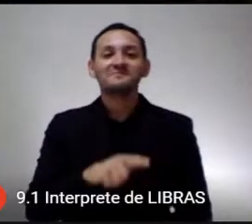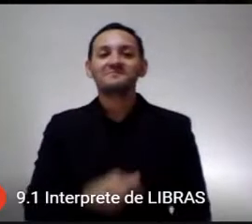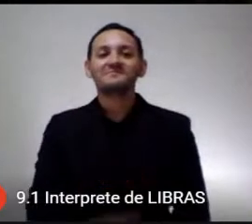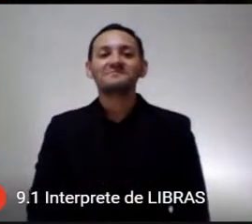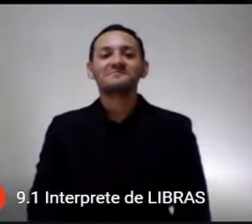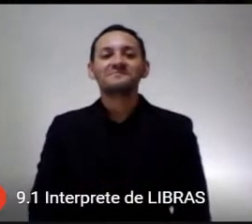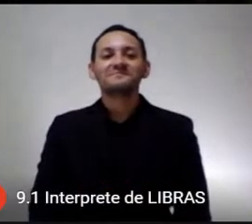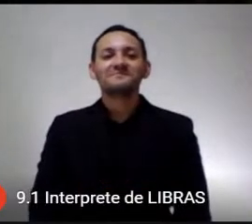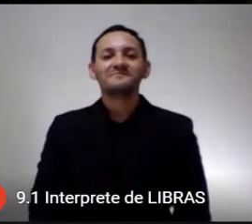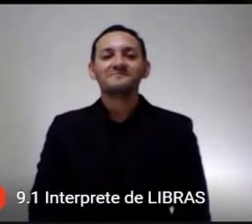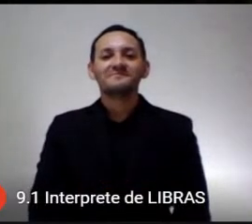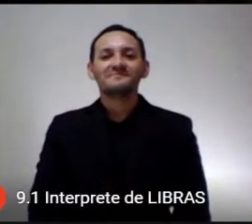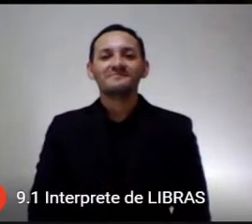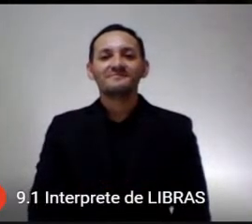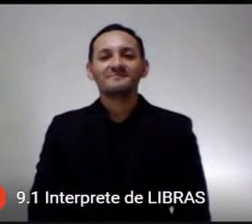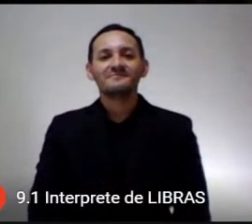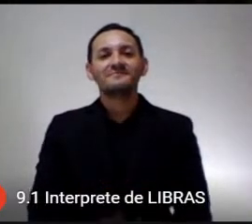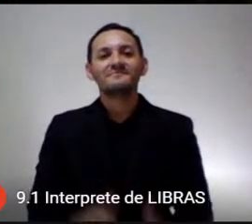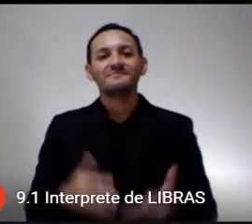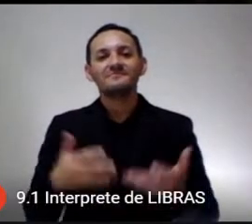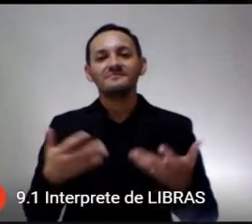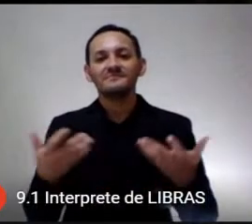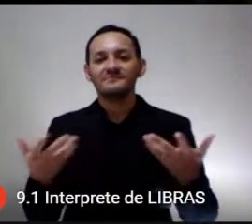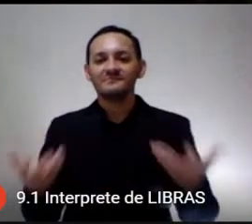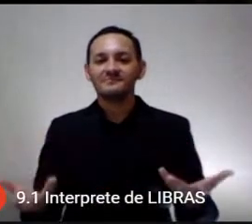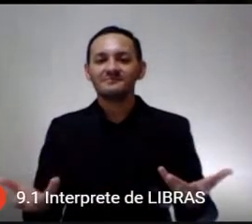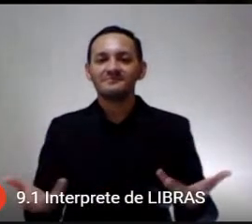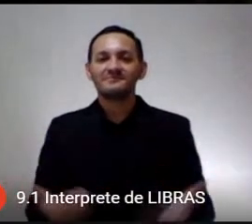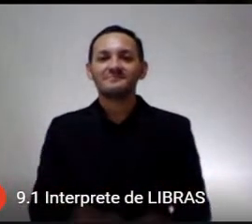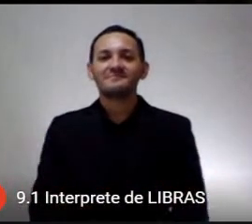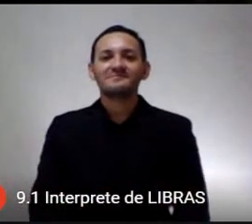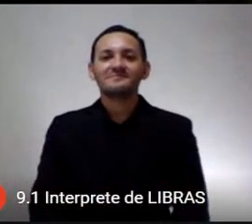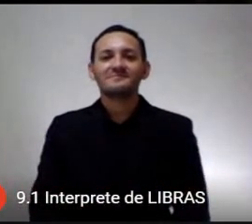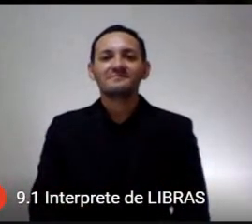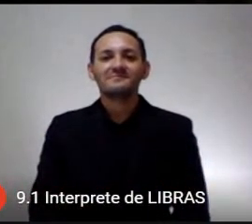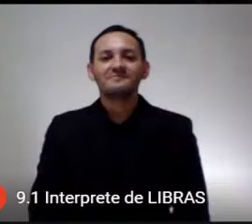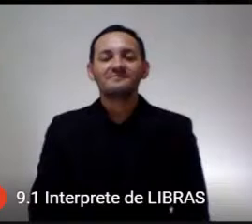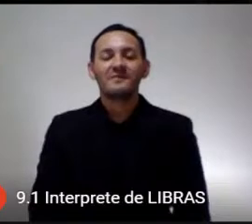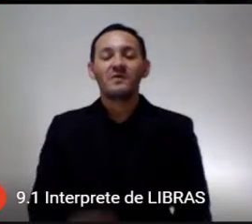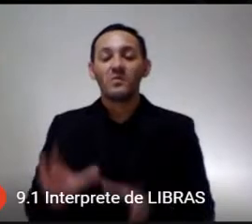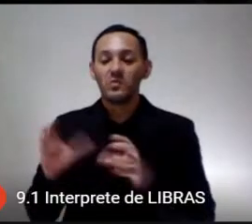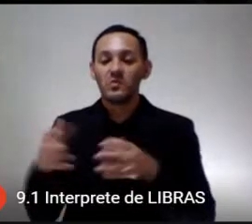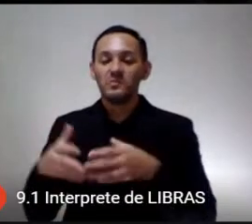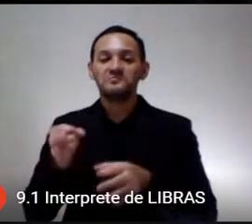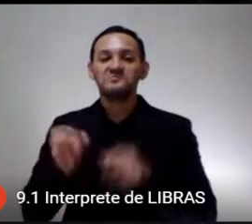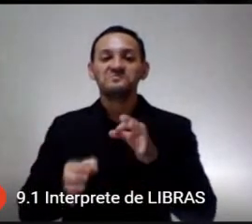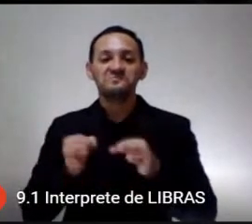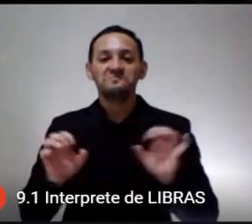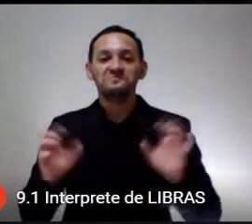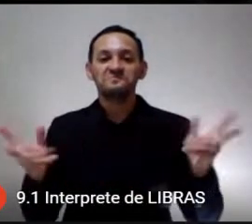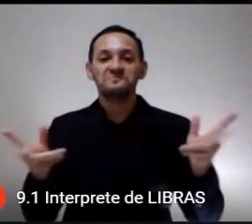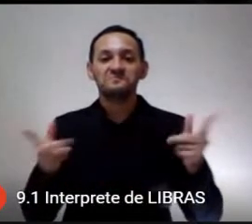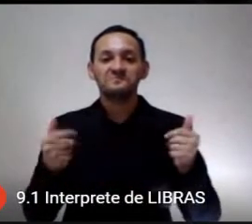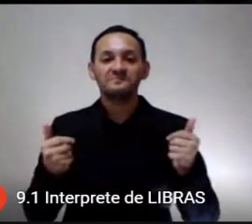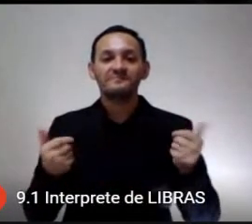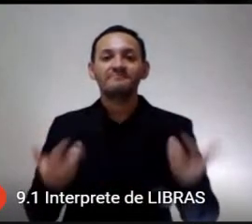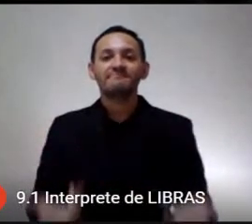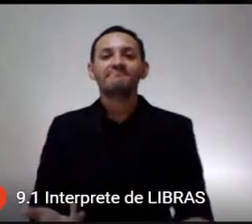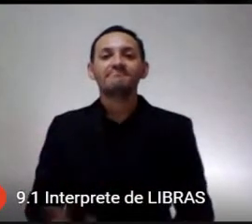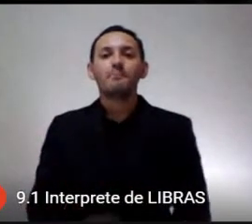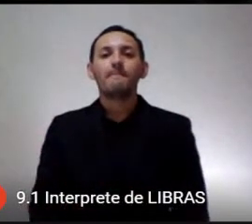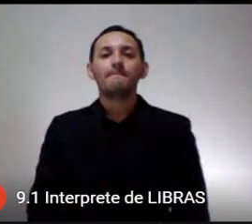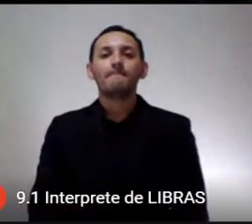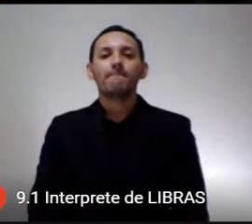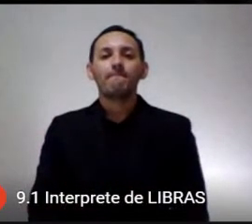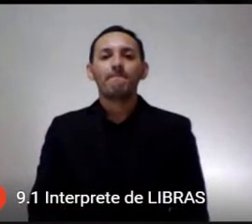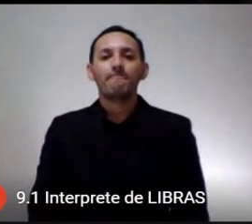Então, eu consigo participar. Eu estou preocupado que é um excelente juiz da classe do juristas, né? Nível dos que estão aqui. Eu